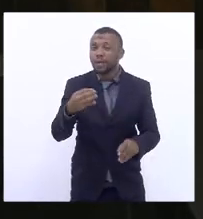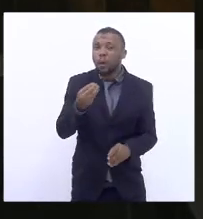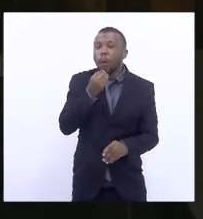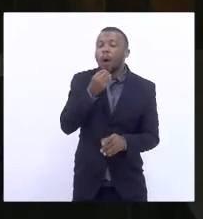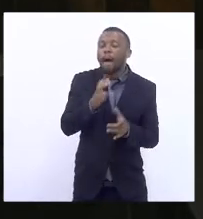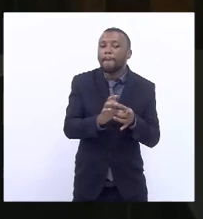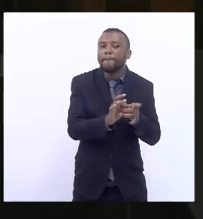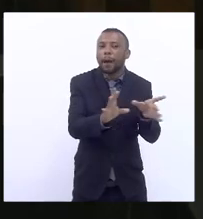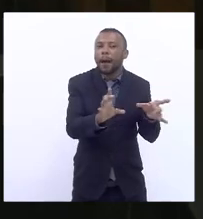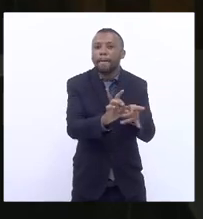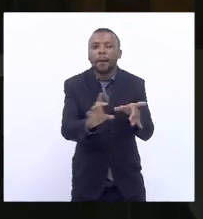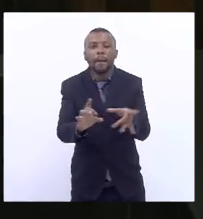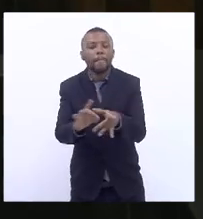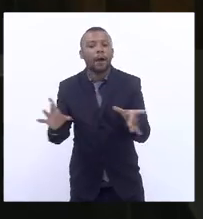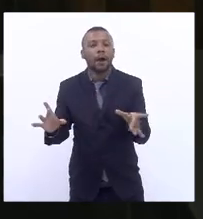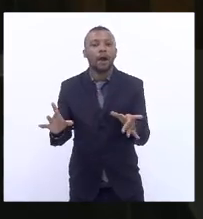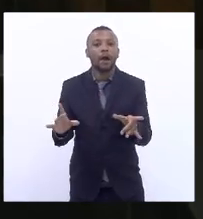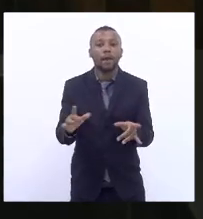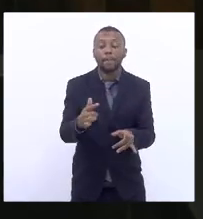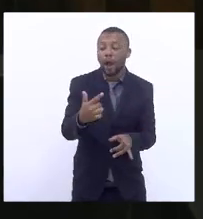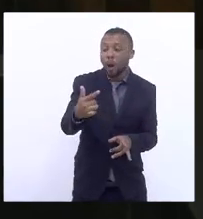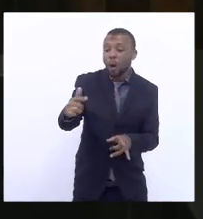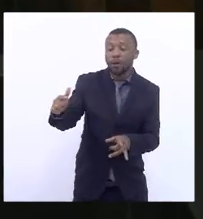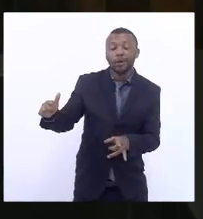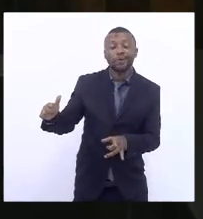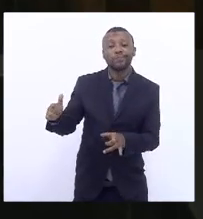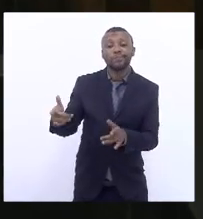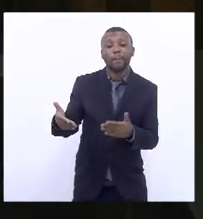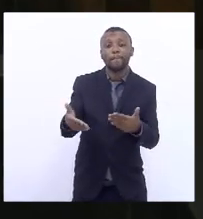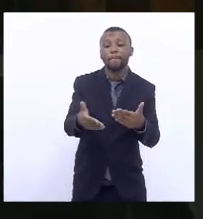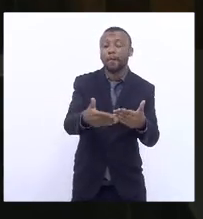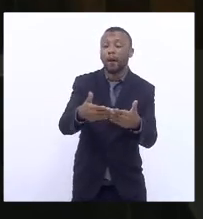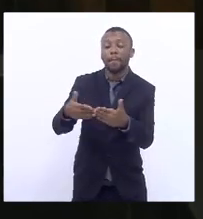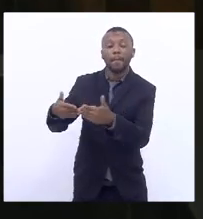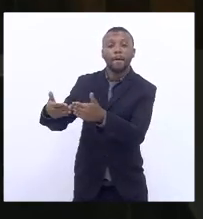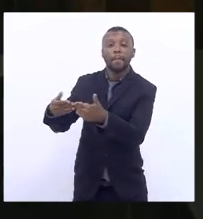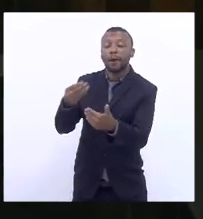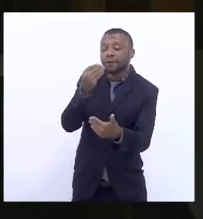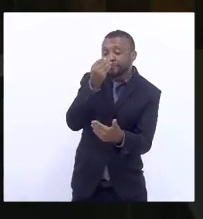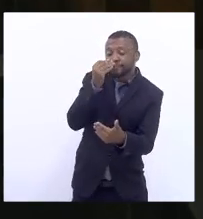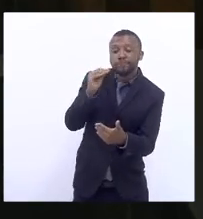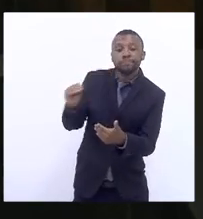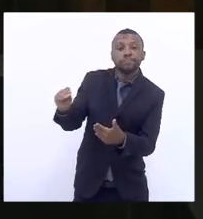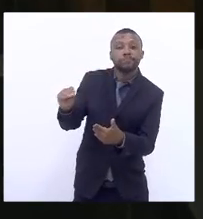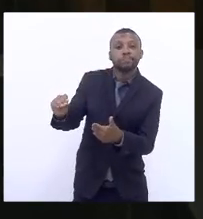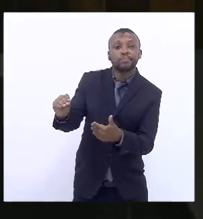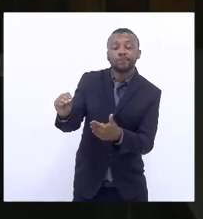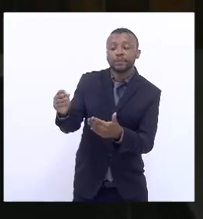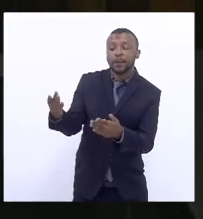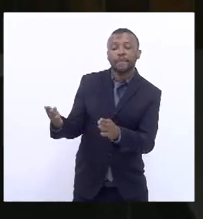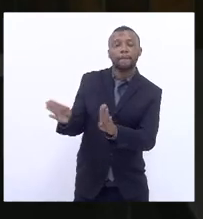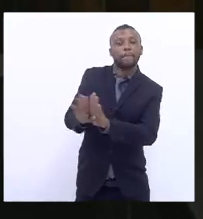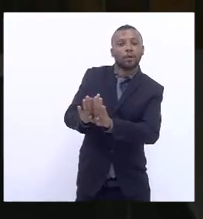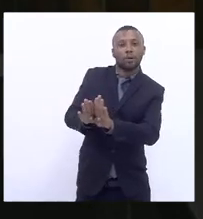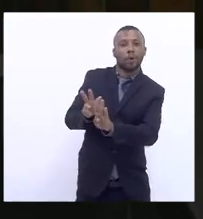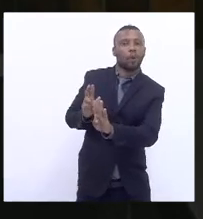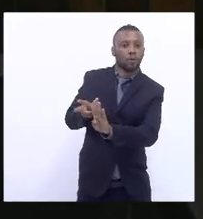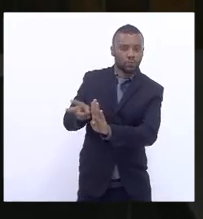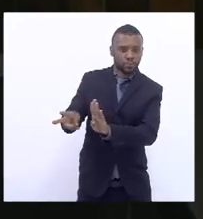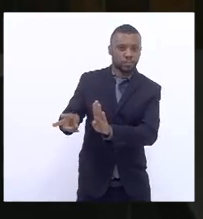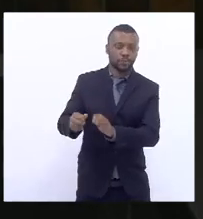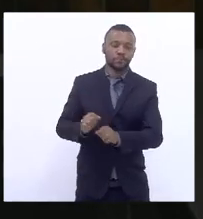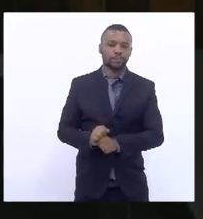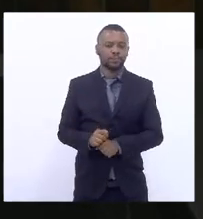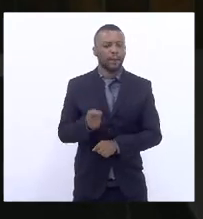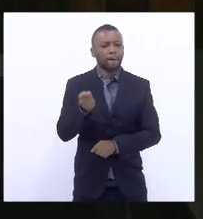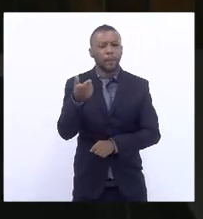e para outros muitas portas são fechadas e permanecem fechadas. Há pouco, aqui entrando na Alerj,